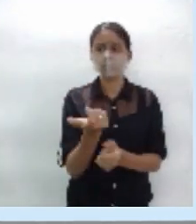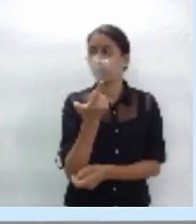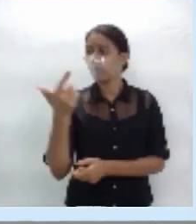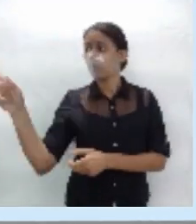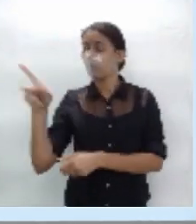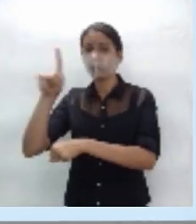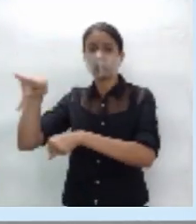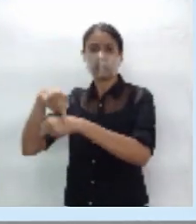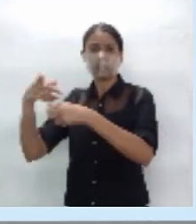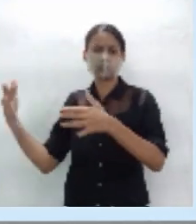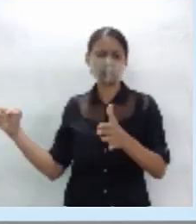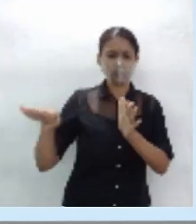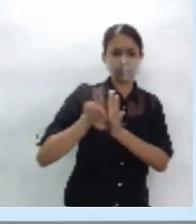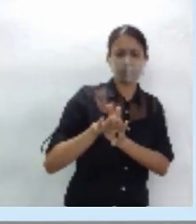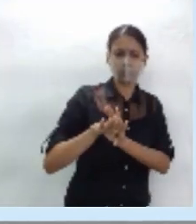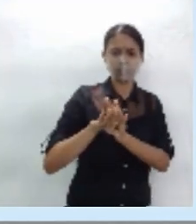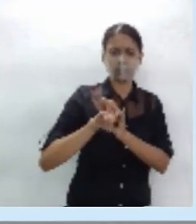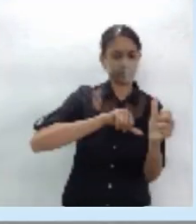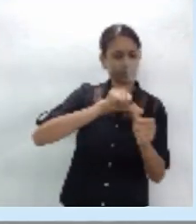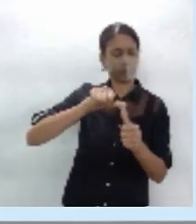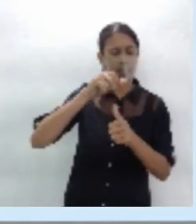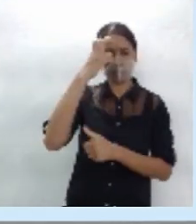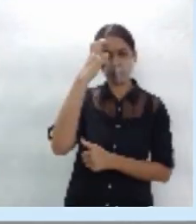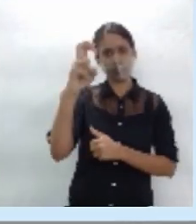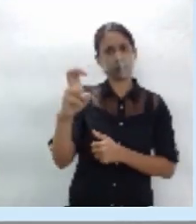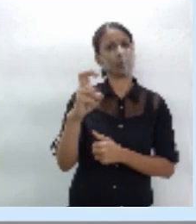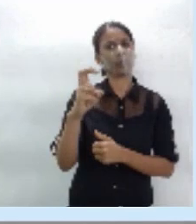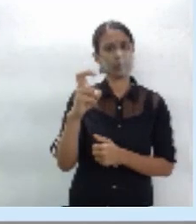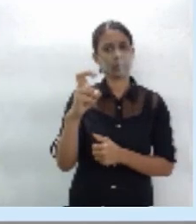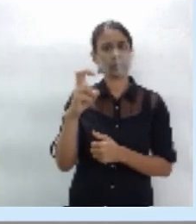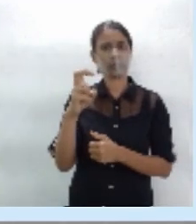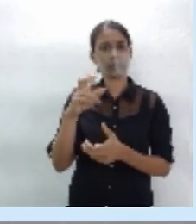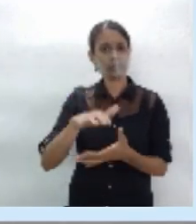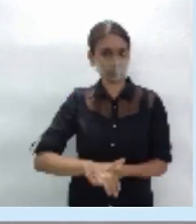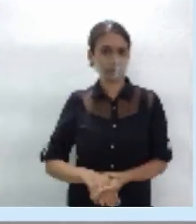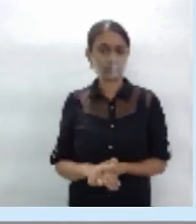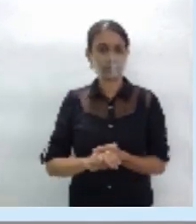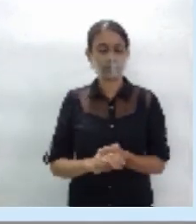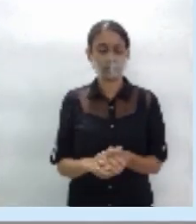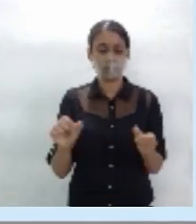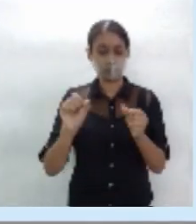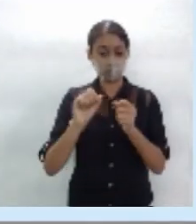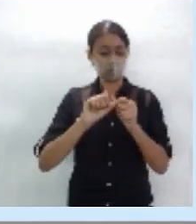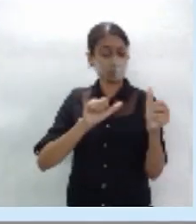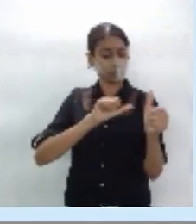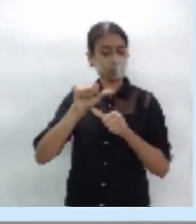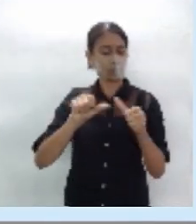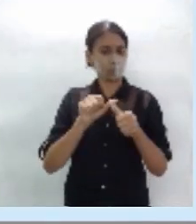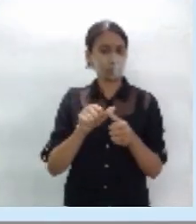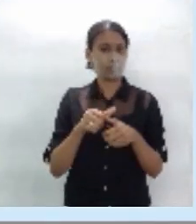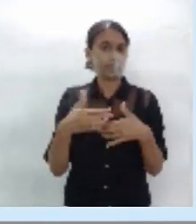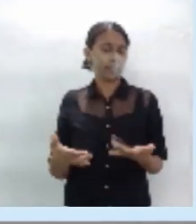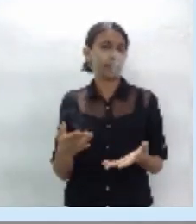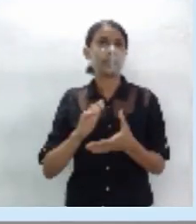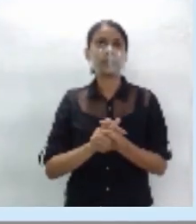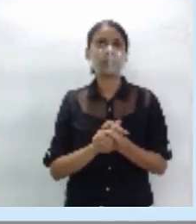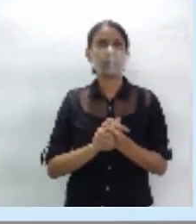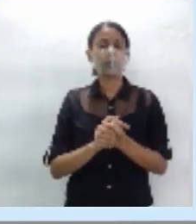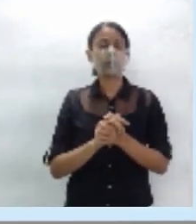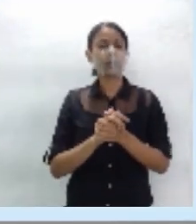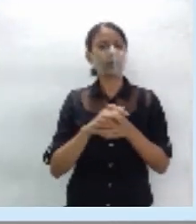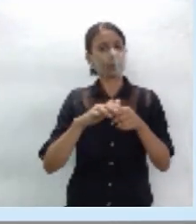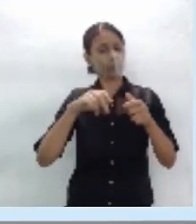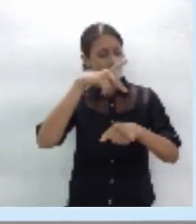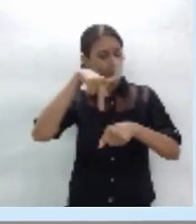de intervenção, inclusive cultural, né? Então, várias dessas nações que foram recolonizadas,